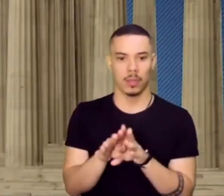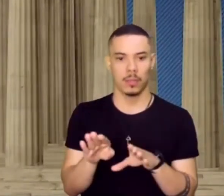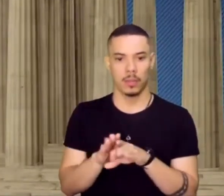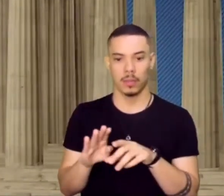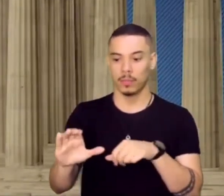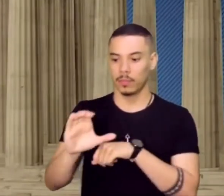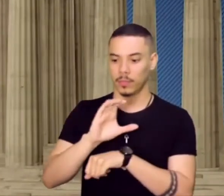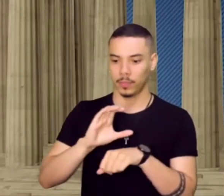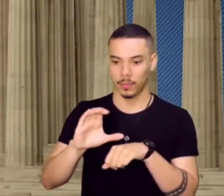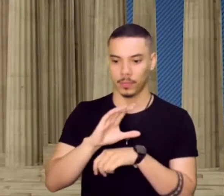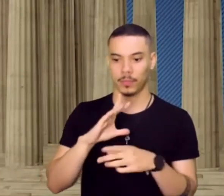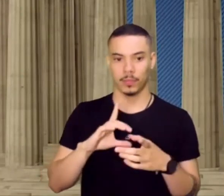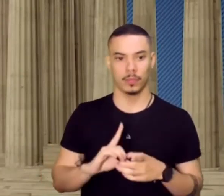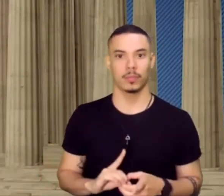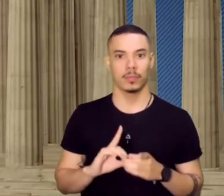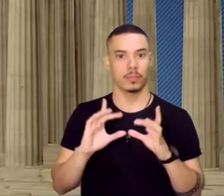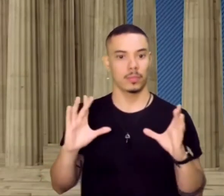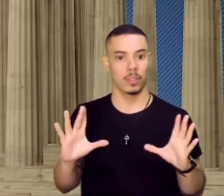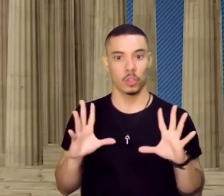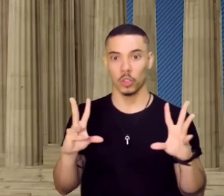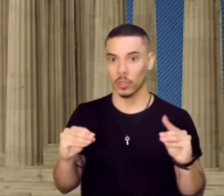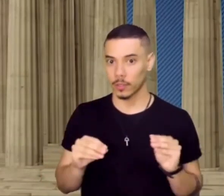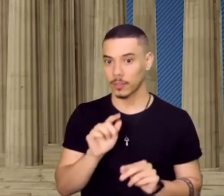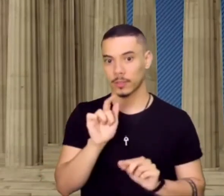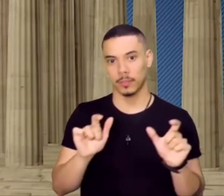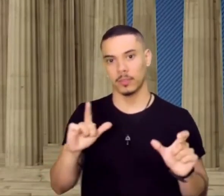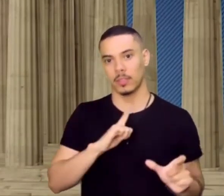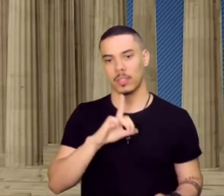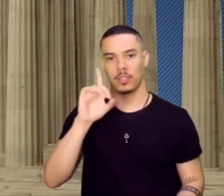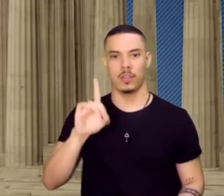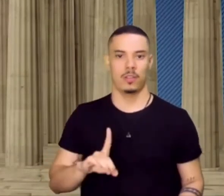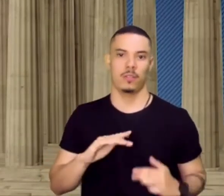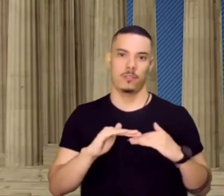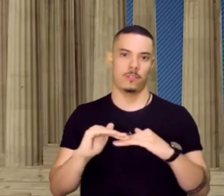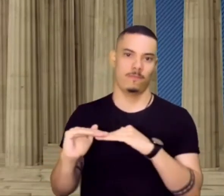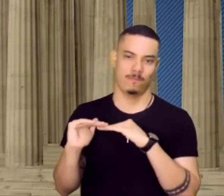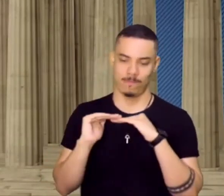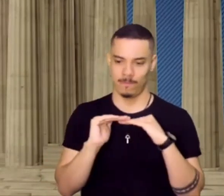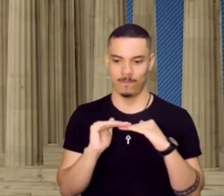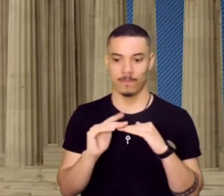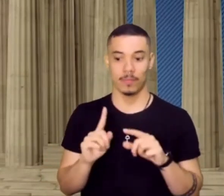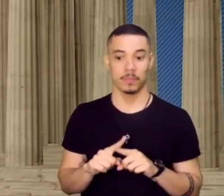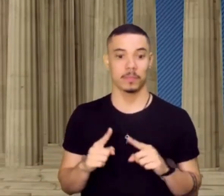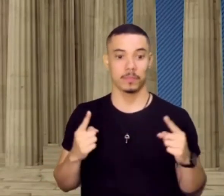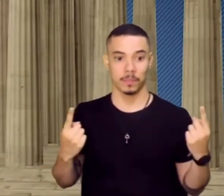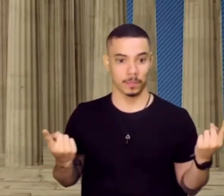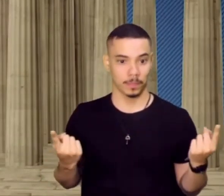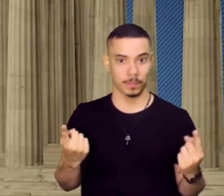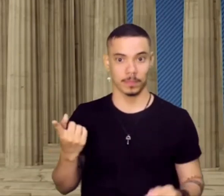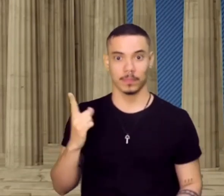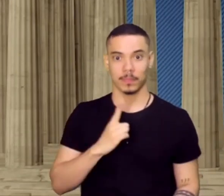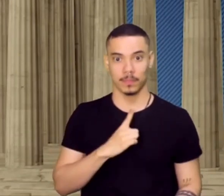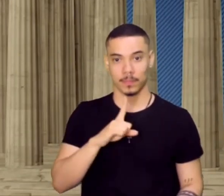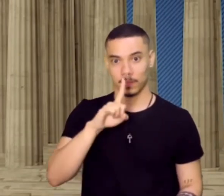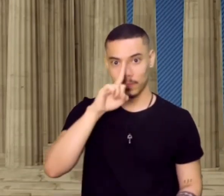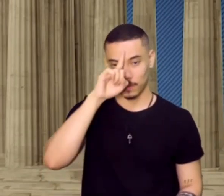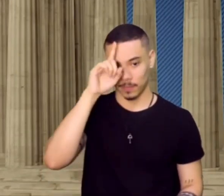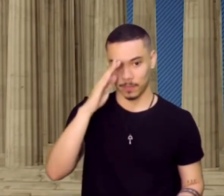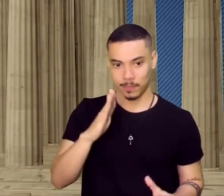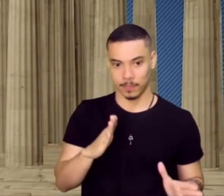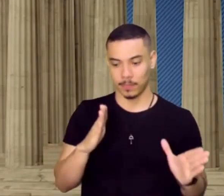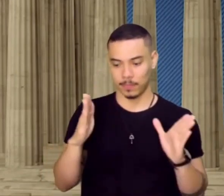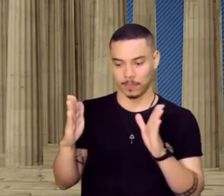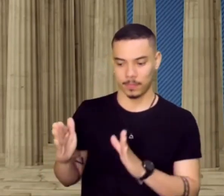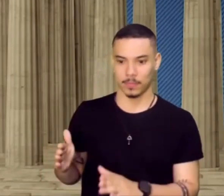Constituição, democracia, que todos têm os direitos iguais. Só que existe uma ideia. Norberto Bobbio é